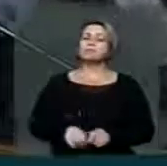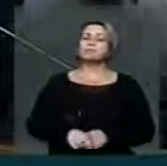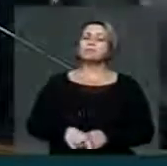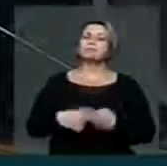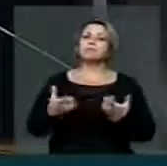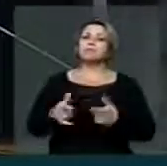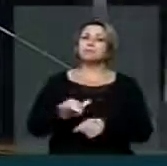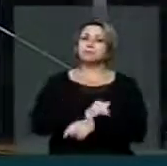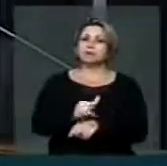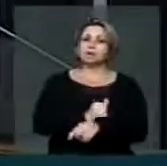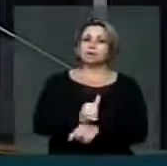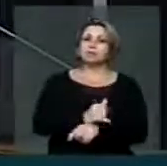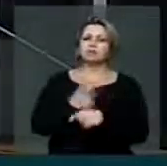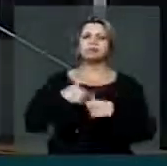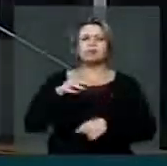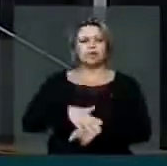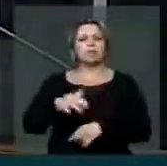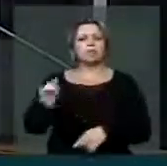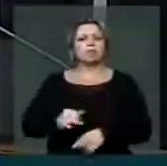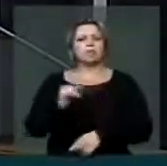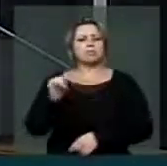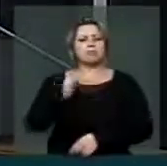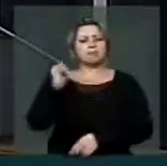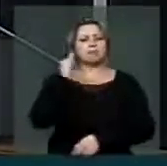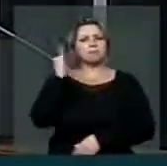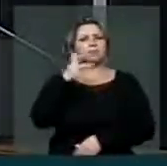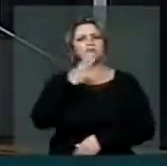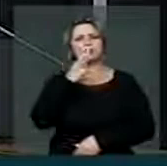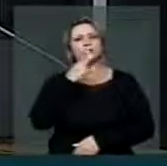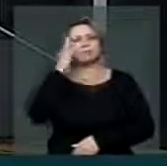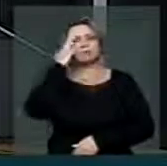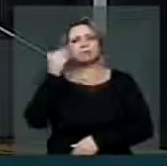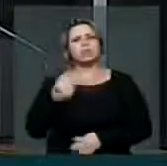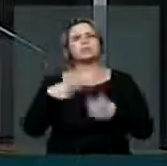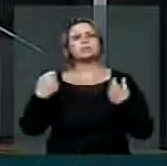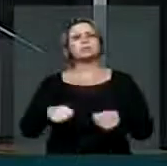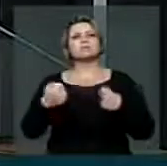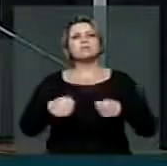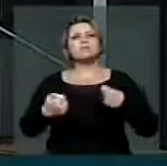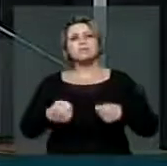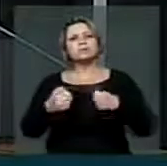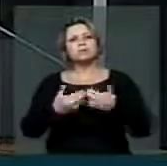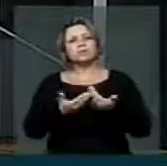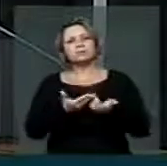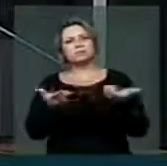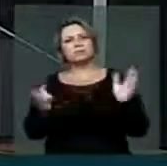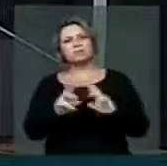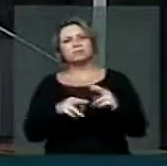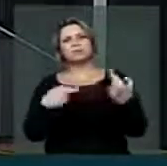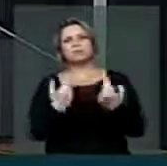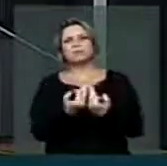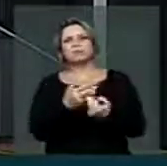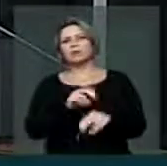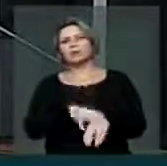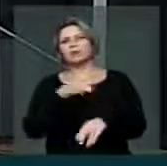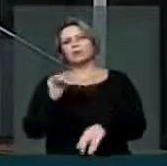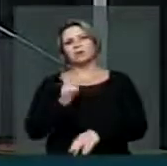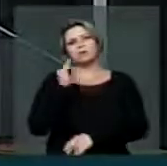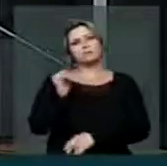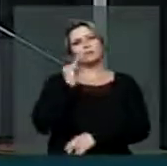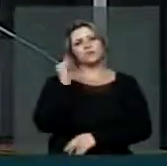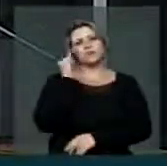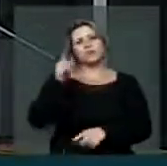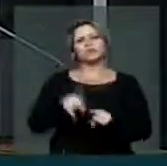passam, e é isto que é importante, deputado Luiz Couto, que preside esta sessão, é importante